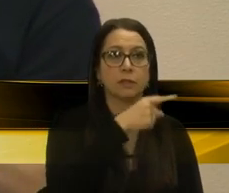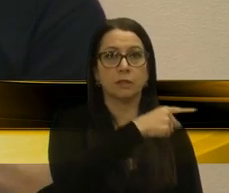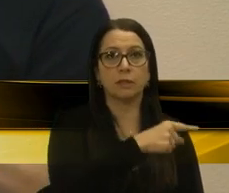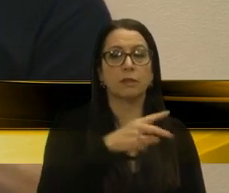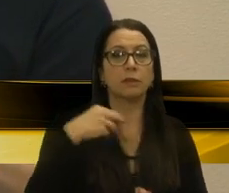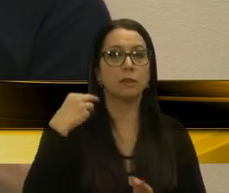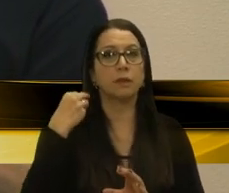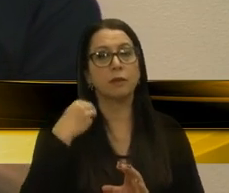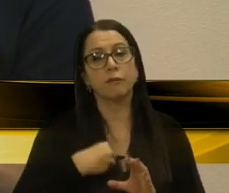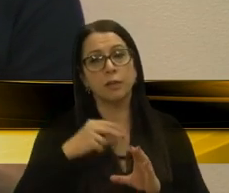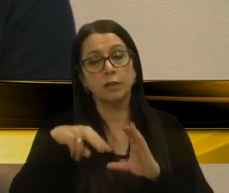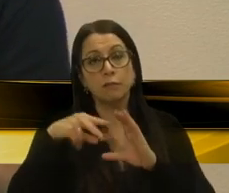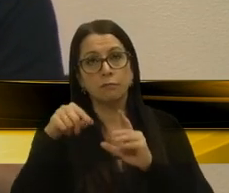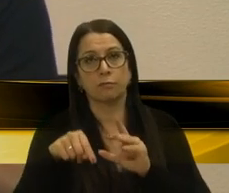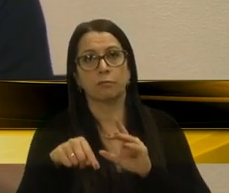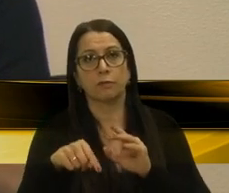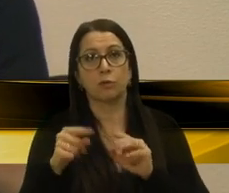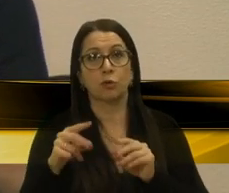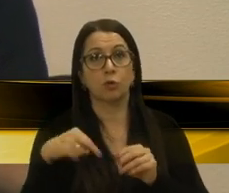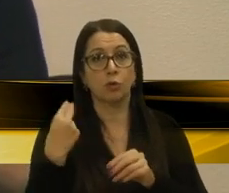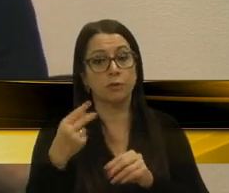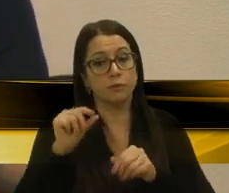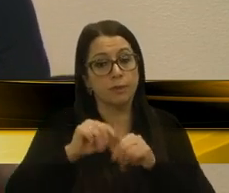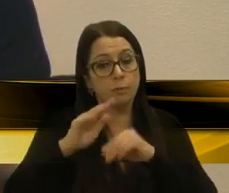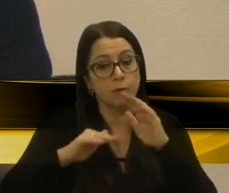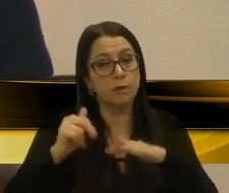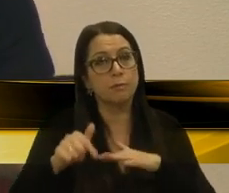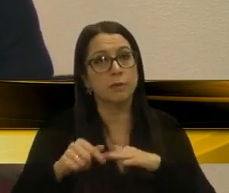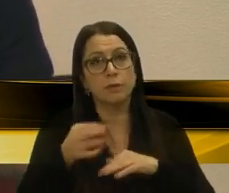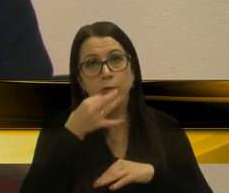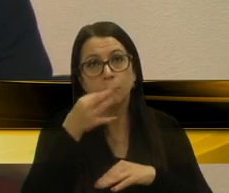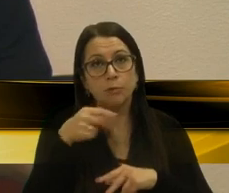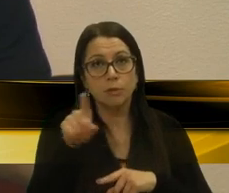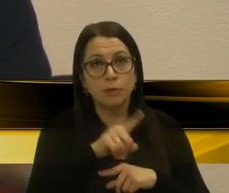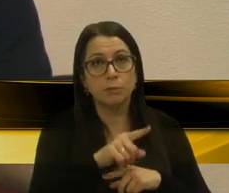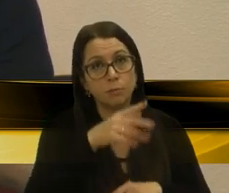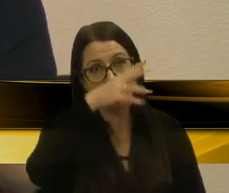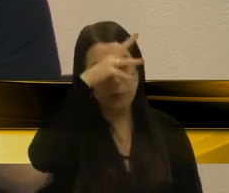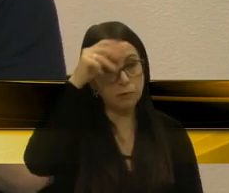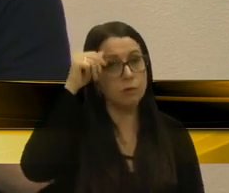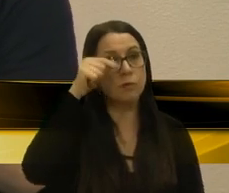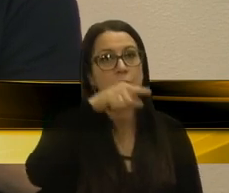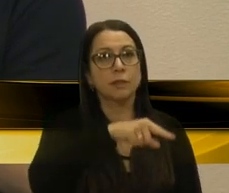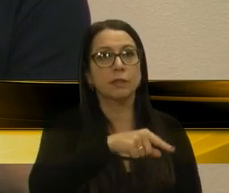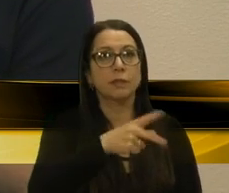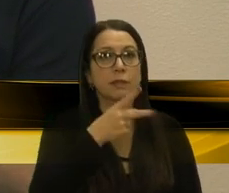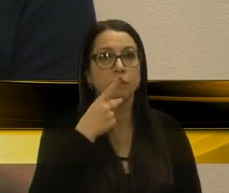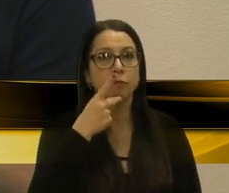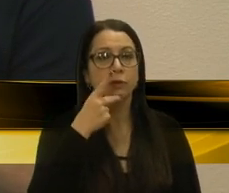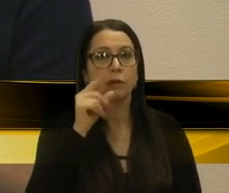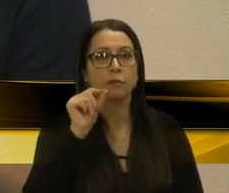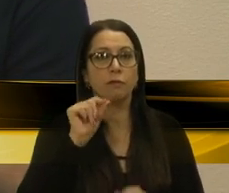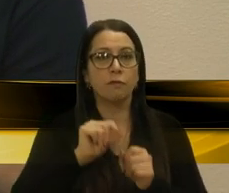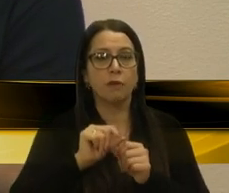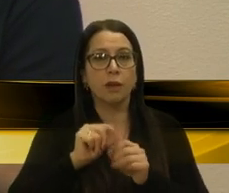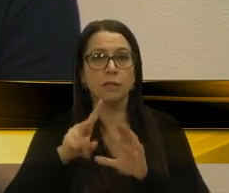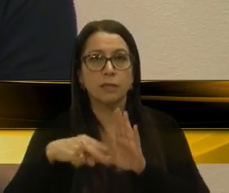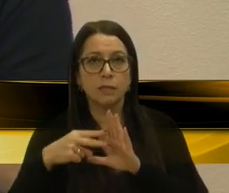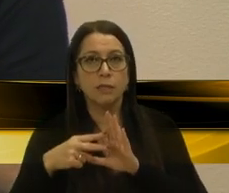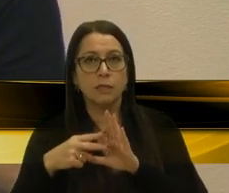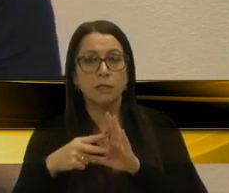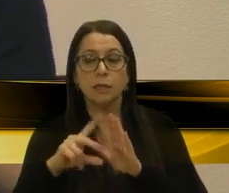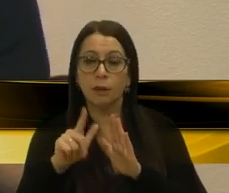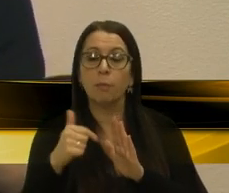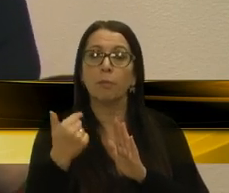passado nós implementamos isso aqui no Legislativo e sugerimos isso para o Executivo. O Executivo disse: implantem no Legislativo,